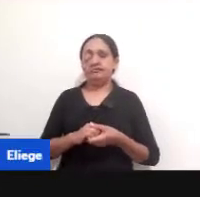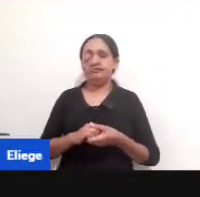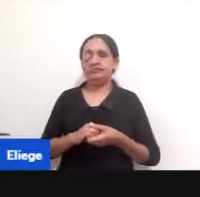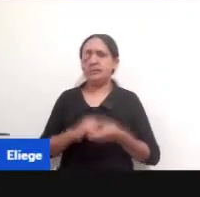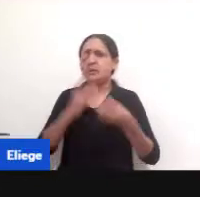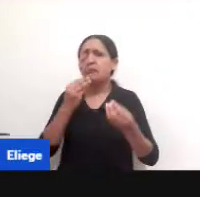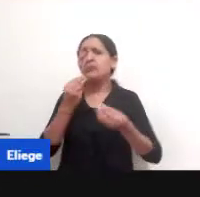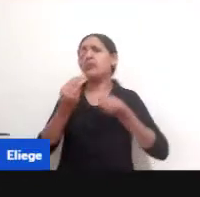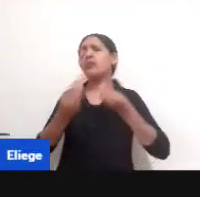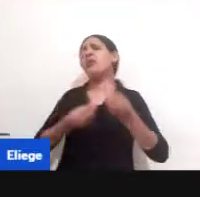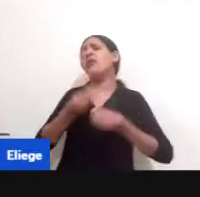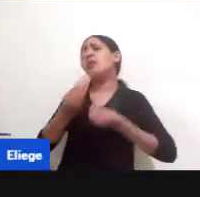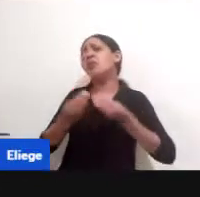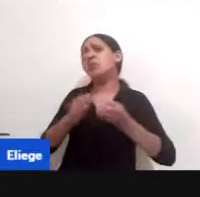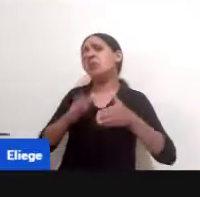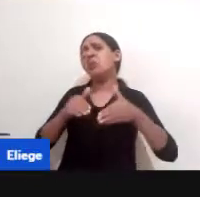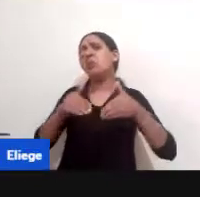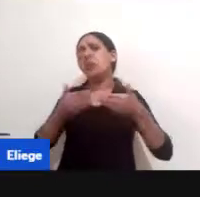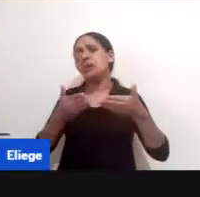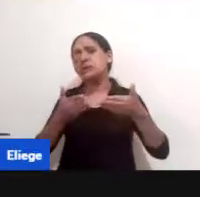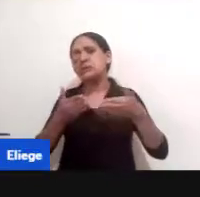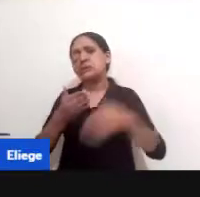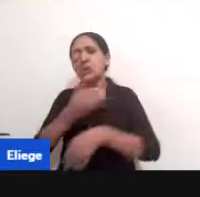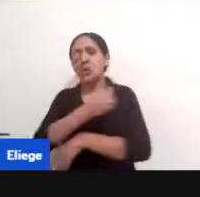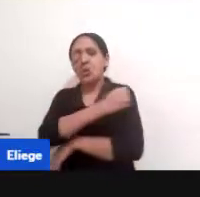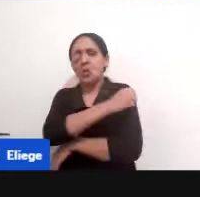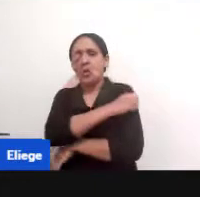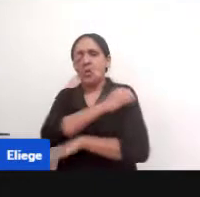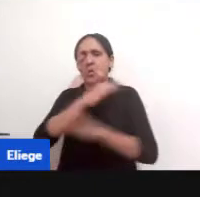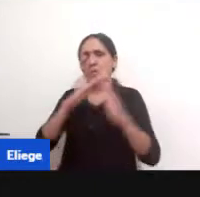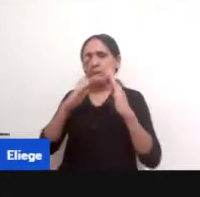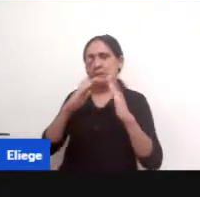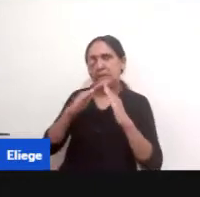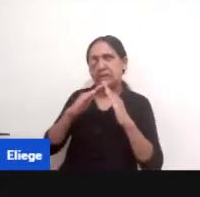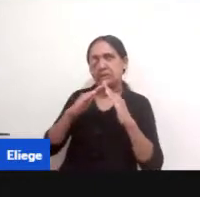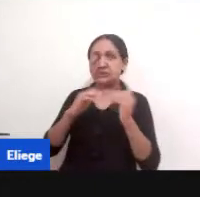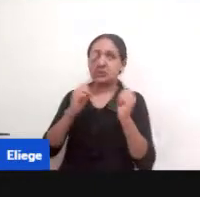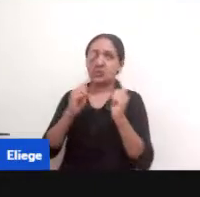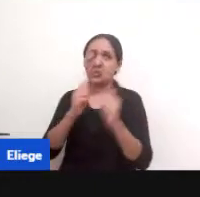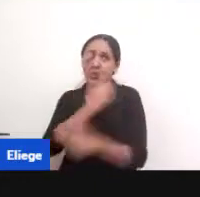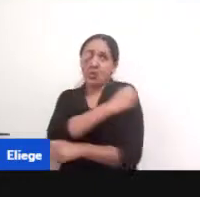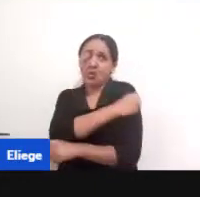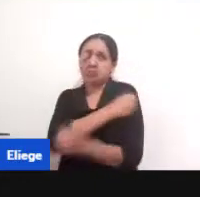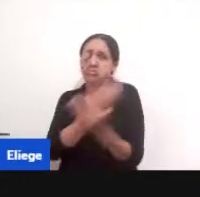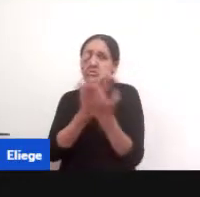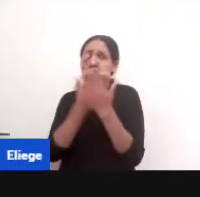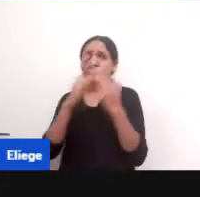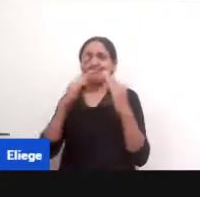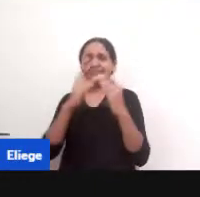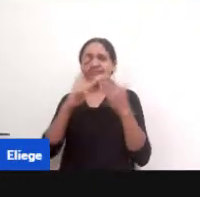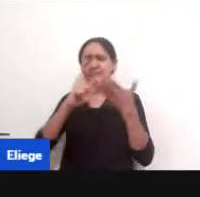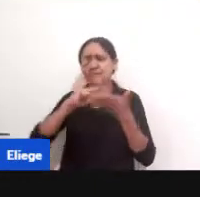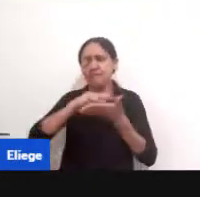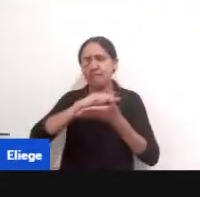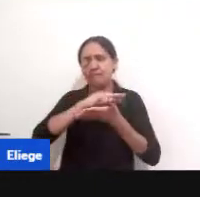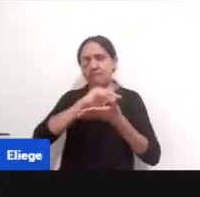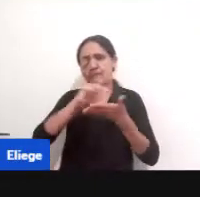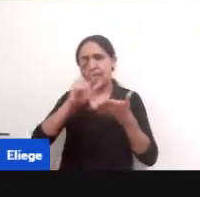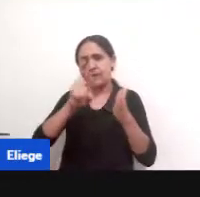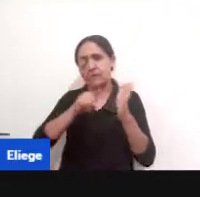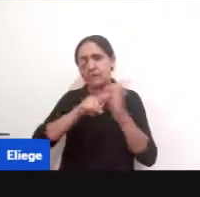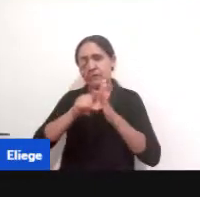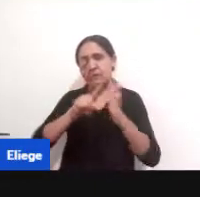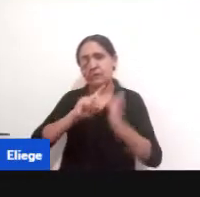Como, quando, o aluno em casa, o aluno na escola, são algumas questões. Como esse aluno